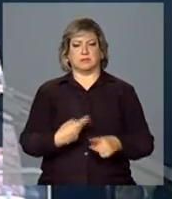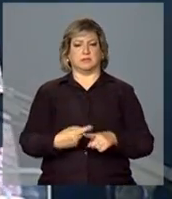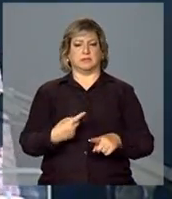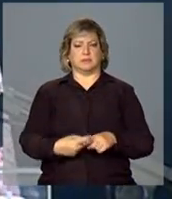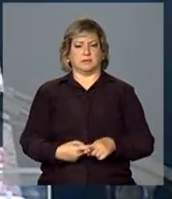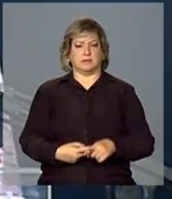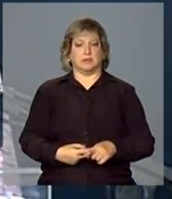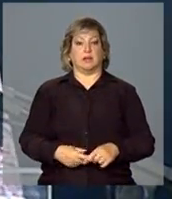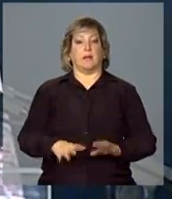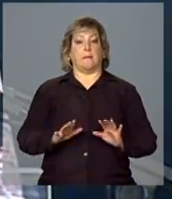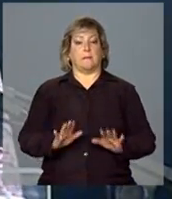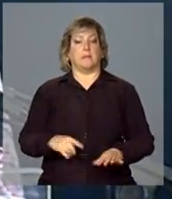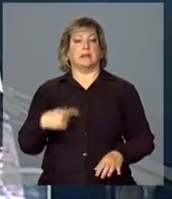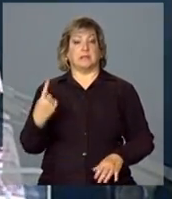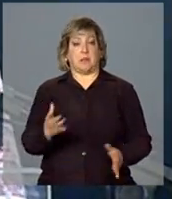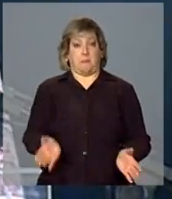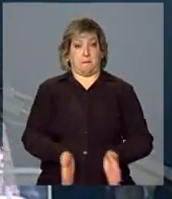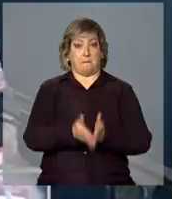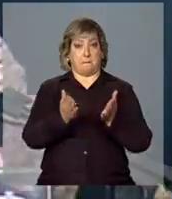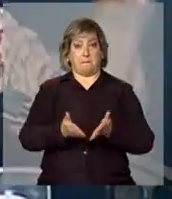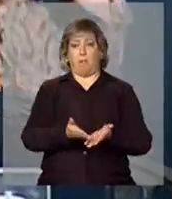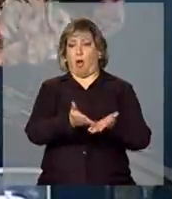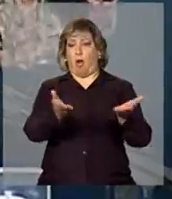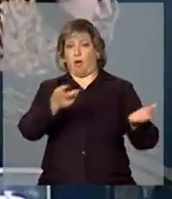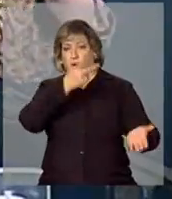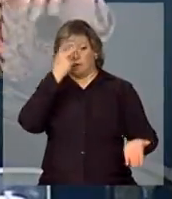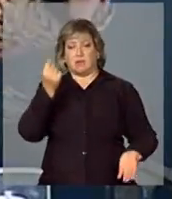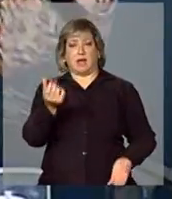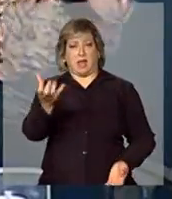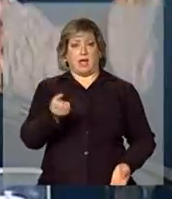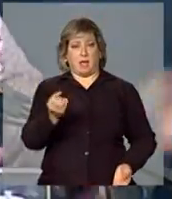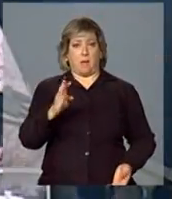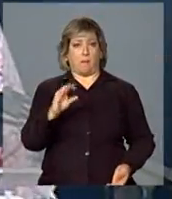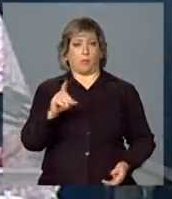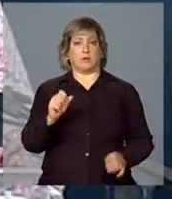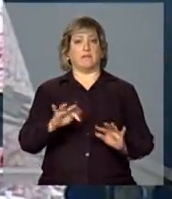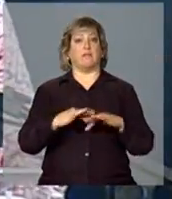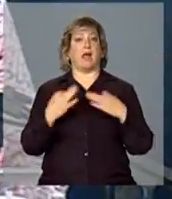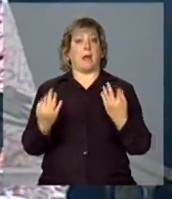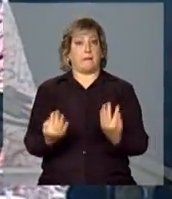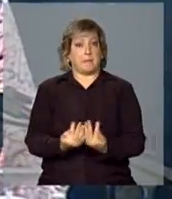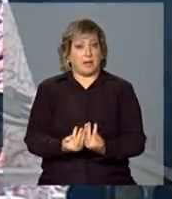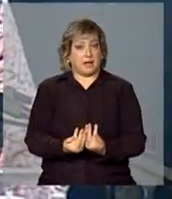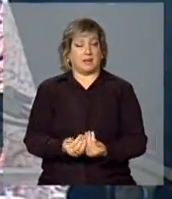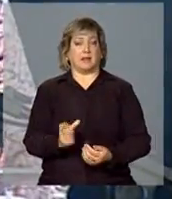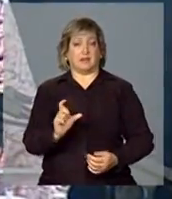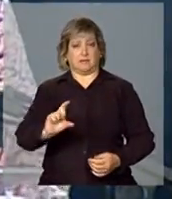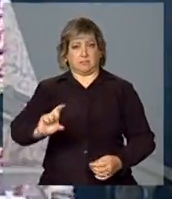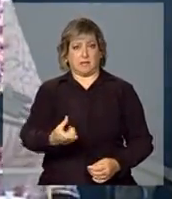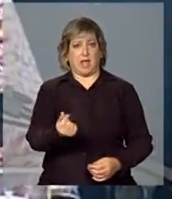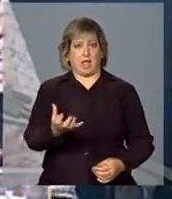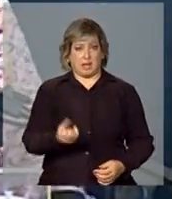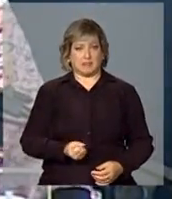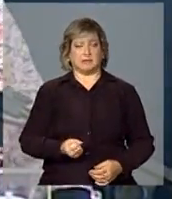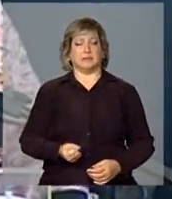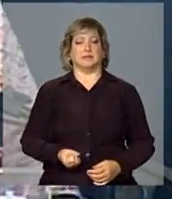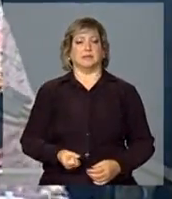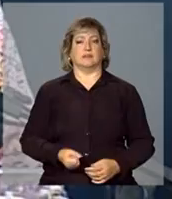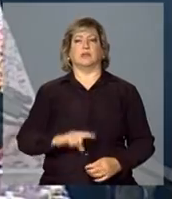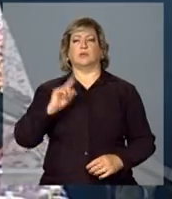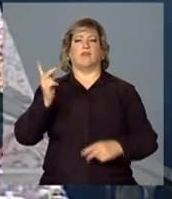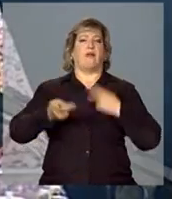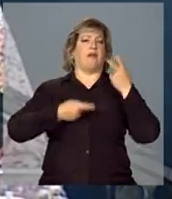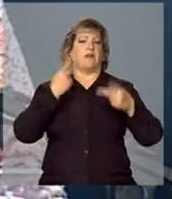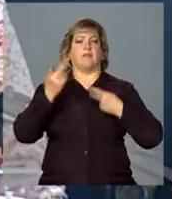famílias mais pobres desse país, que são aquelas que recebem o Bolsa Família. Qual era o